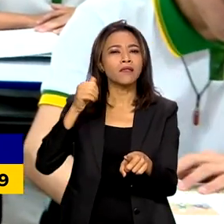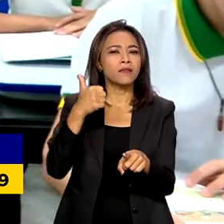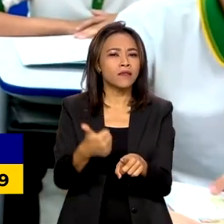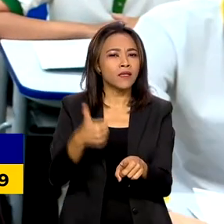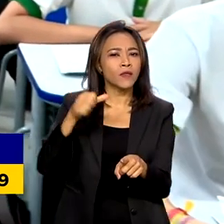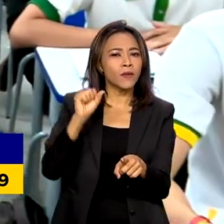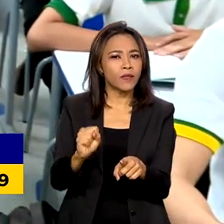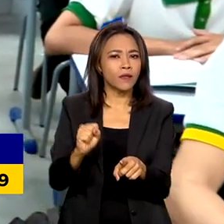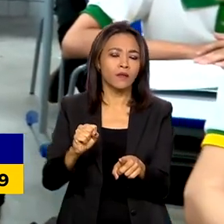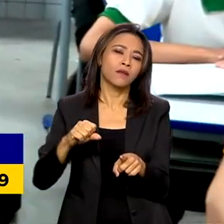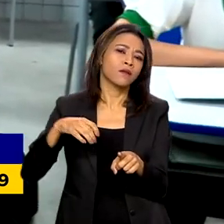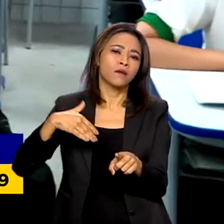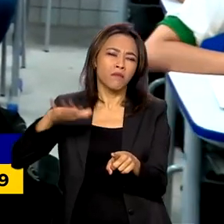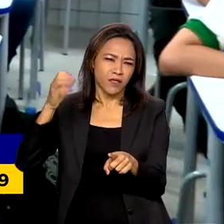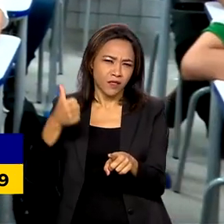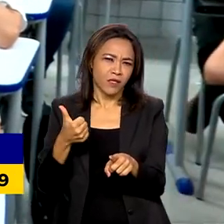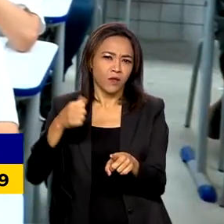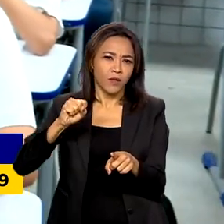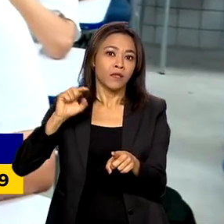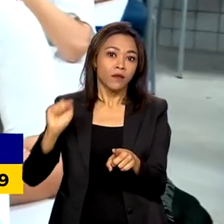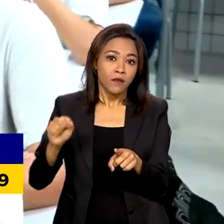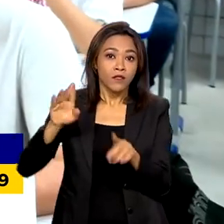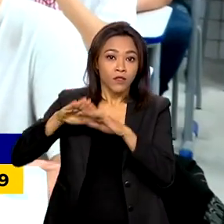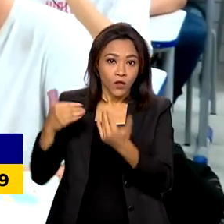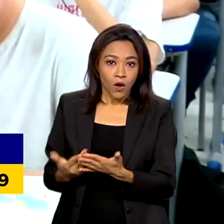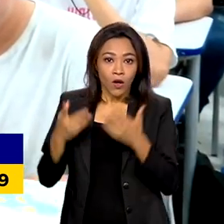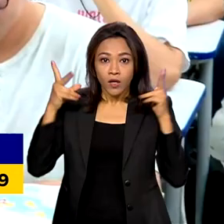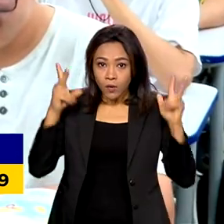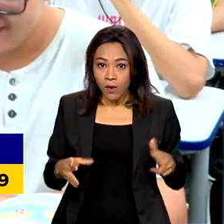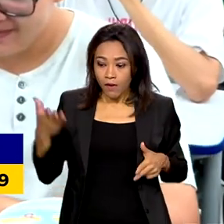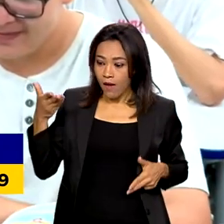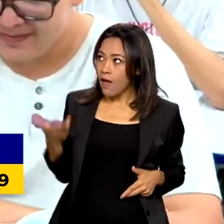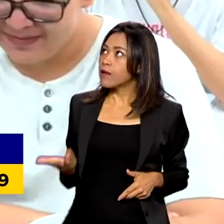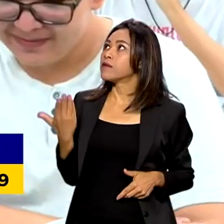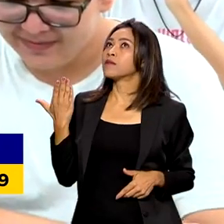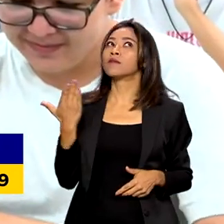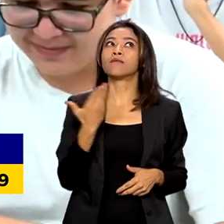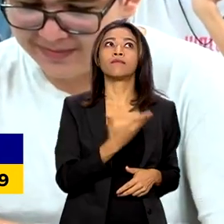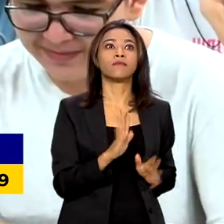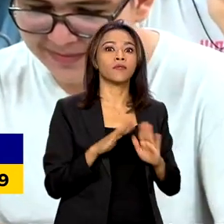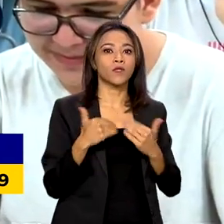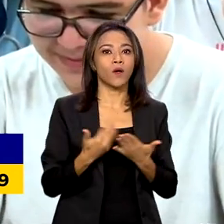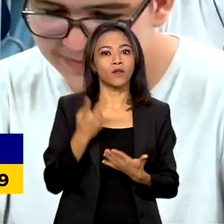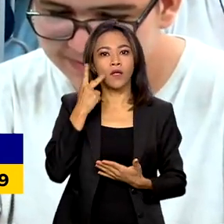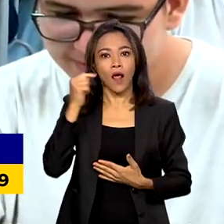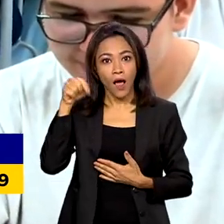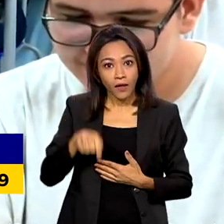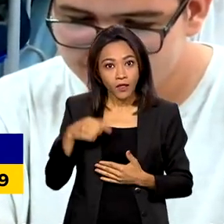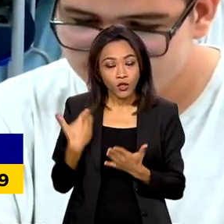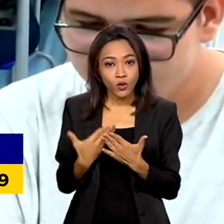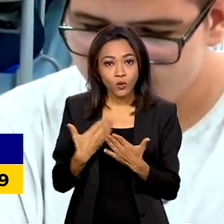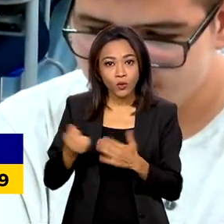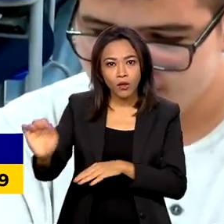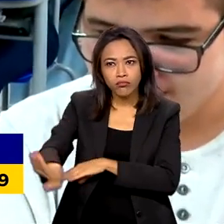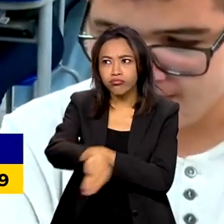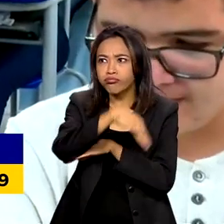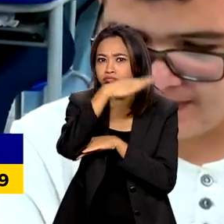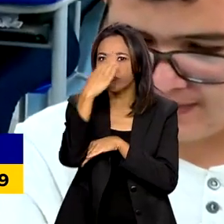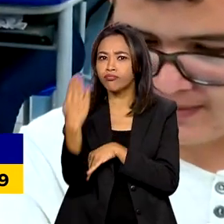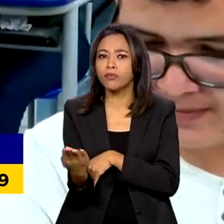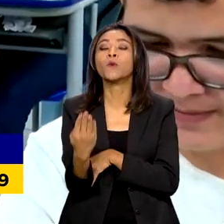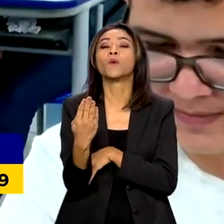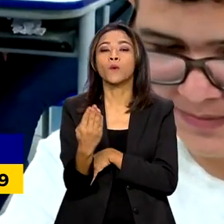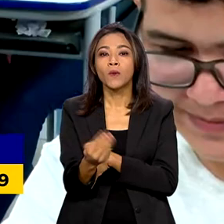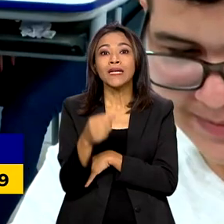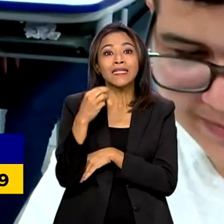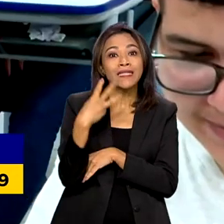públicas espalhadas por todo o país. Uma delas é esta no Ceará. Por aqui os alunos estudam em tempo integral, com uma carga